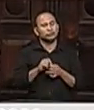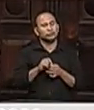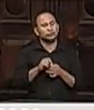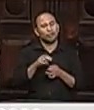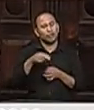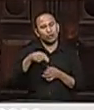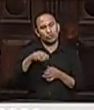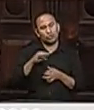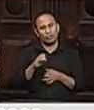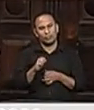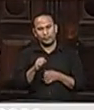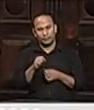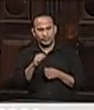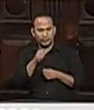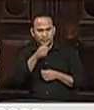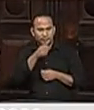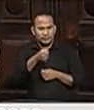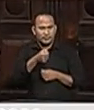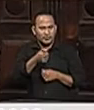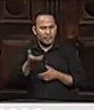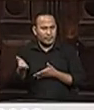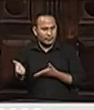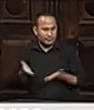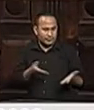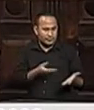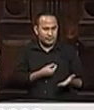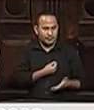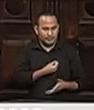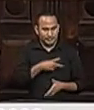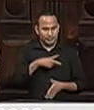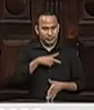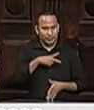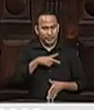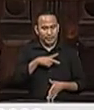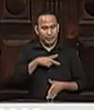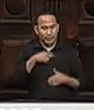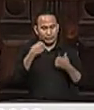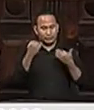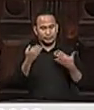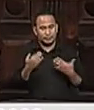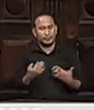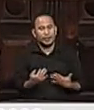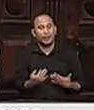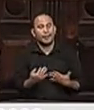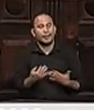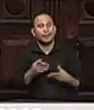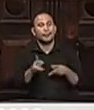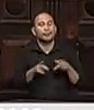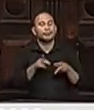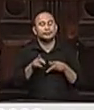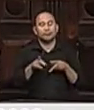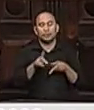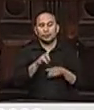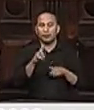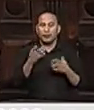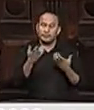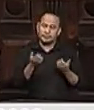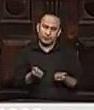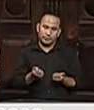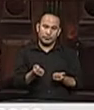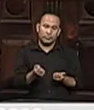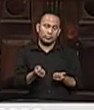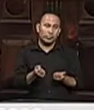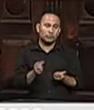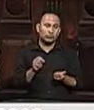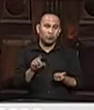para a imprensa, sem vir a público, dar satisfação à população fluminense. Não é razoável isso. Isso